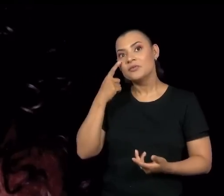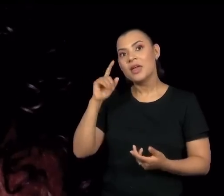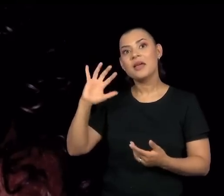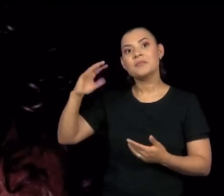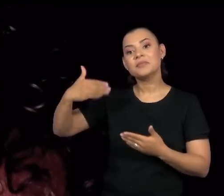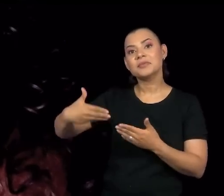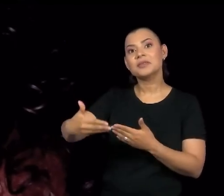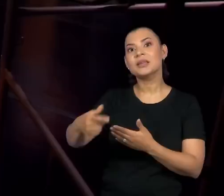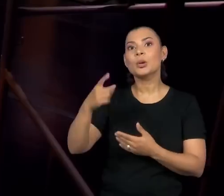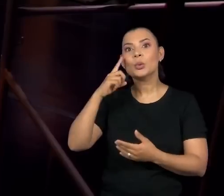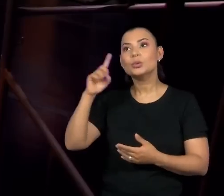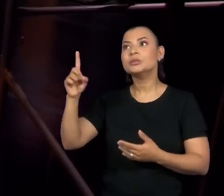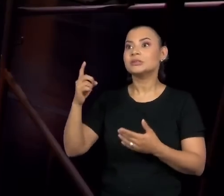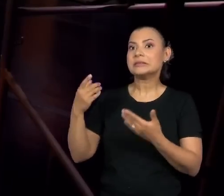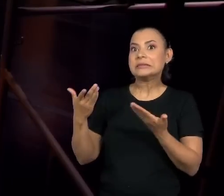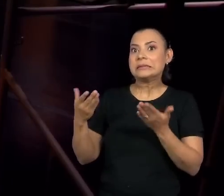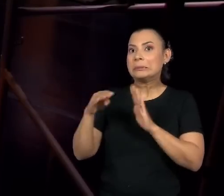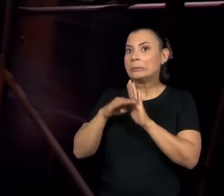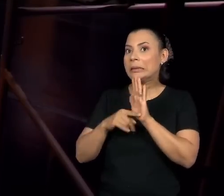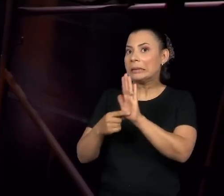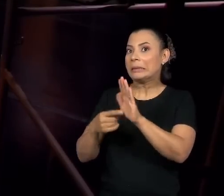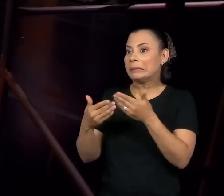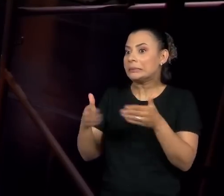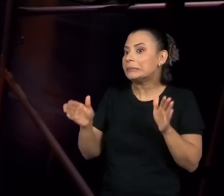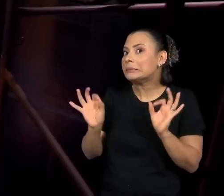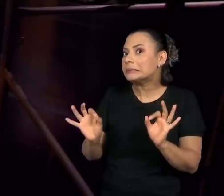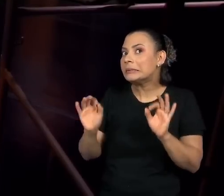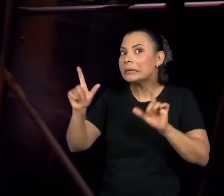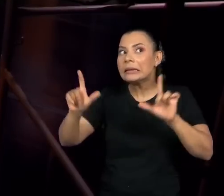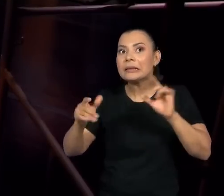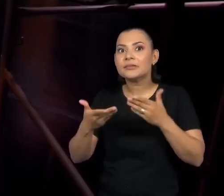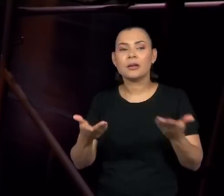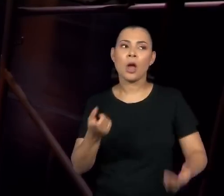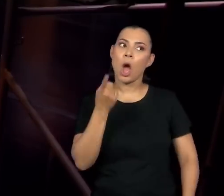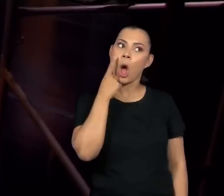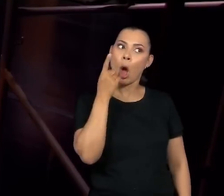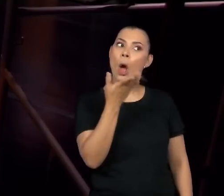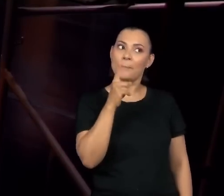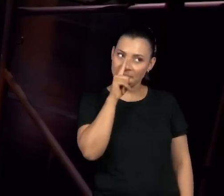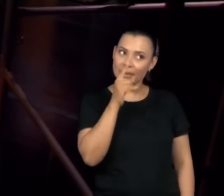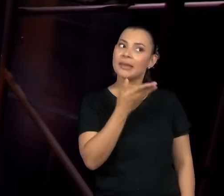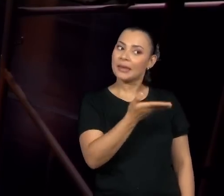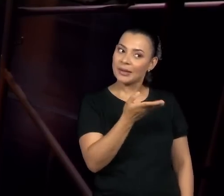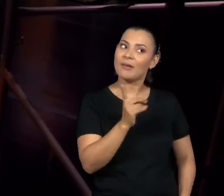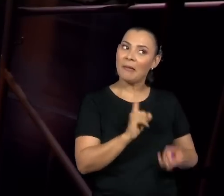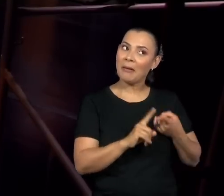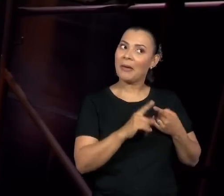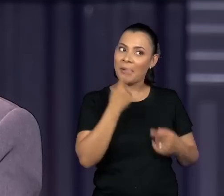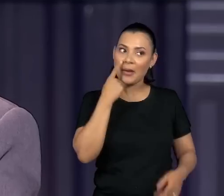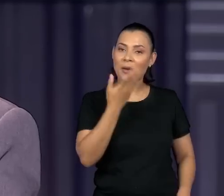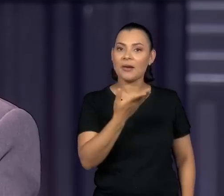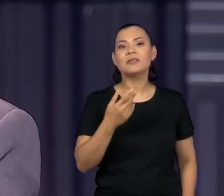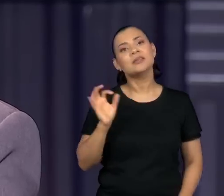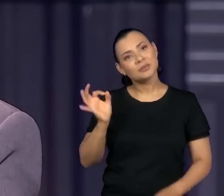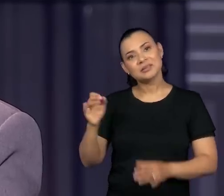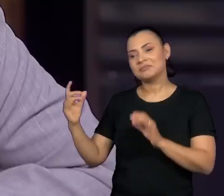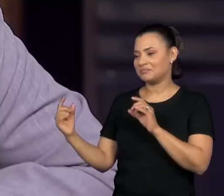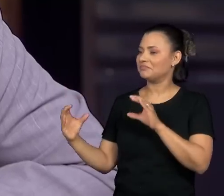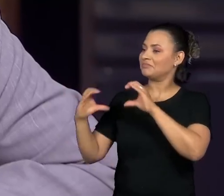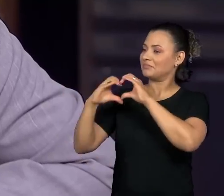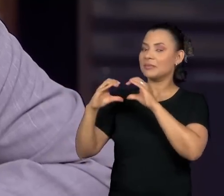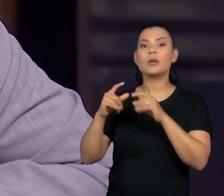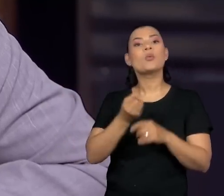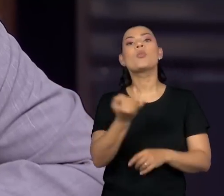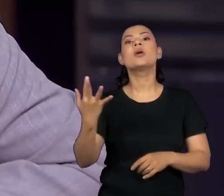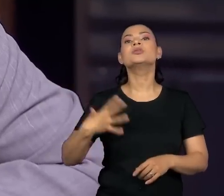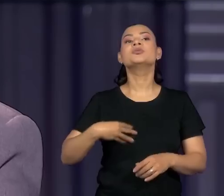programa sair, né? Olha brincadeira. Olha o perigo que ele tá correndo aqui. Não, vai dar certo, tá dando certo. Vai botar quantos filhos